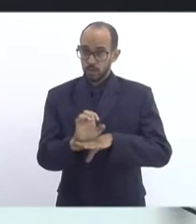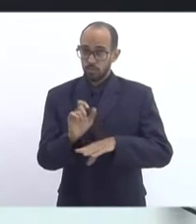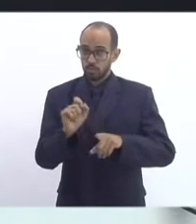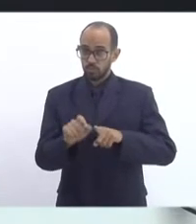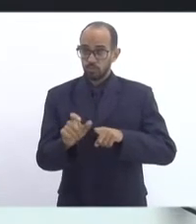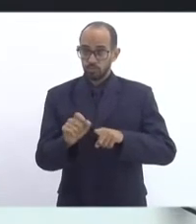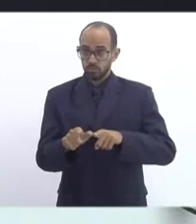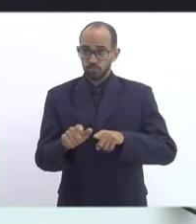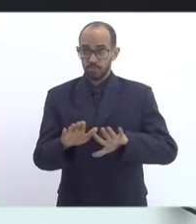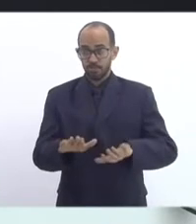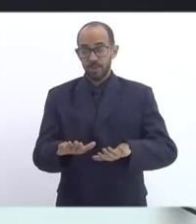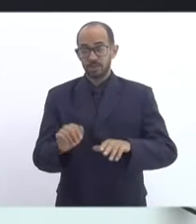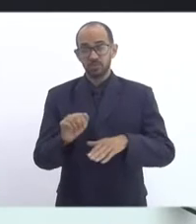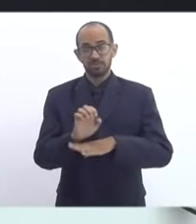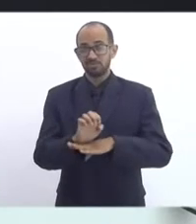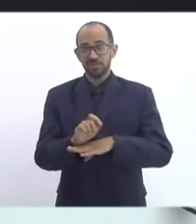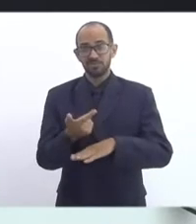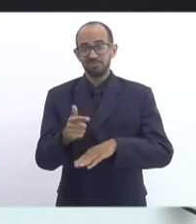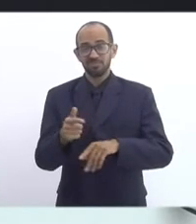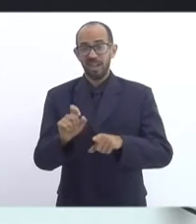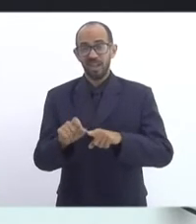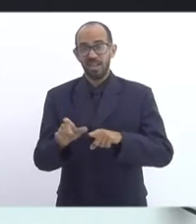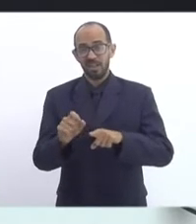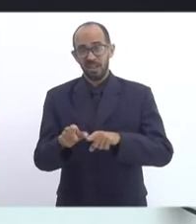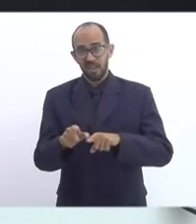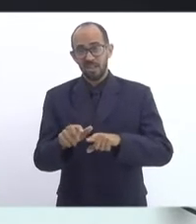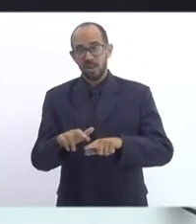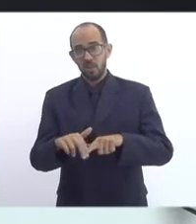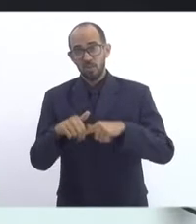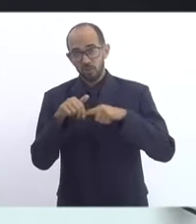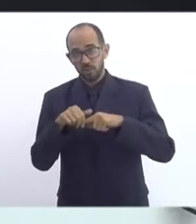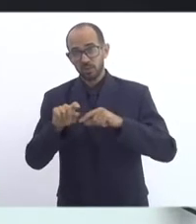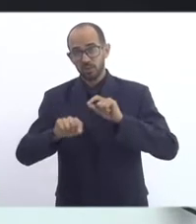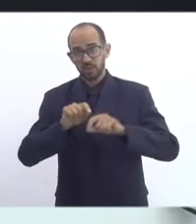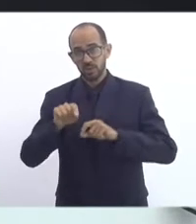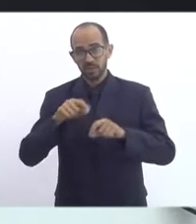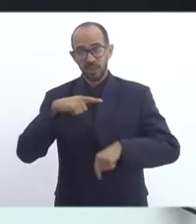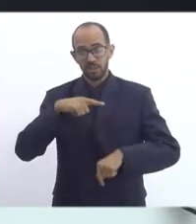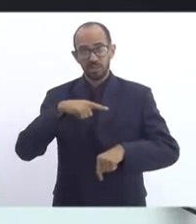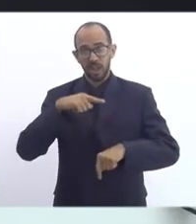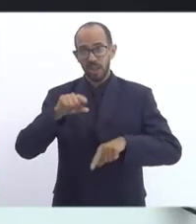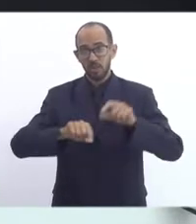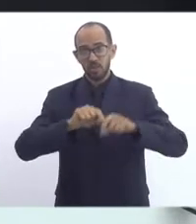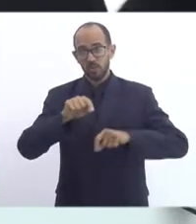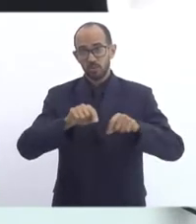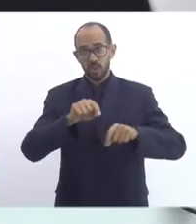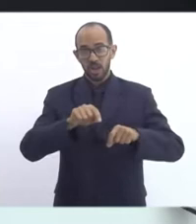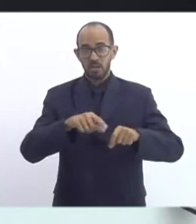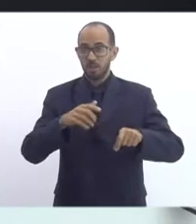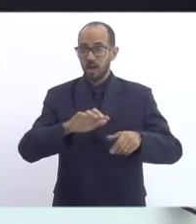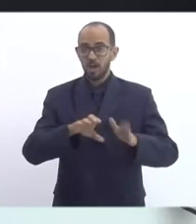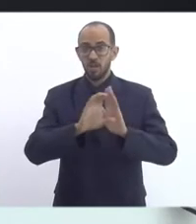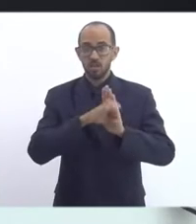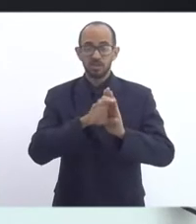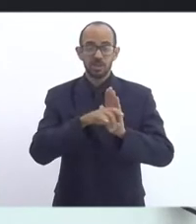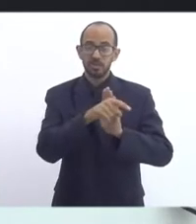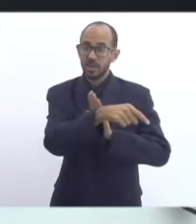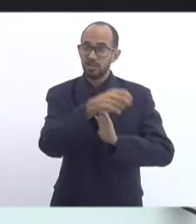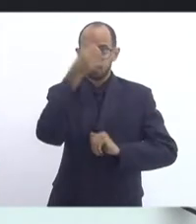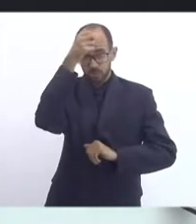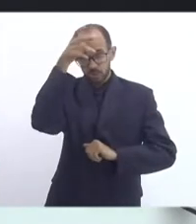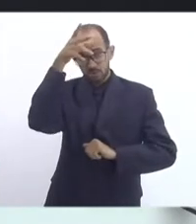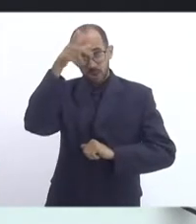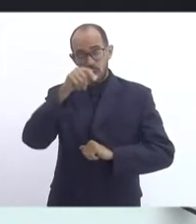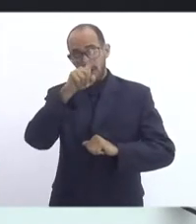Estado não loca, você cai na postura municipal. Quem define se um terreno pode ser ou não é a